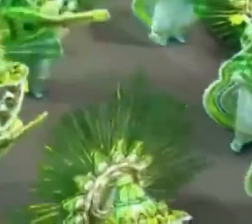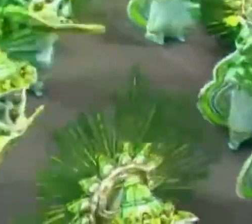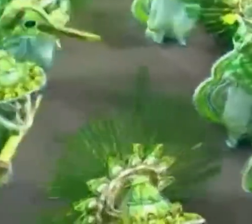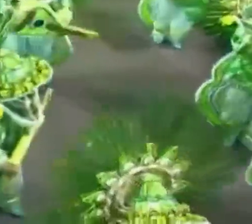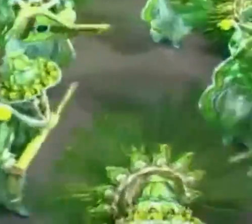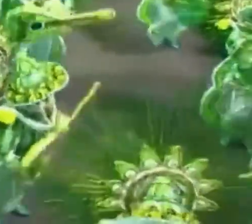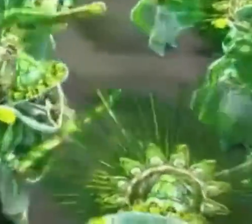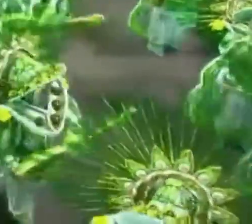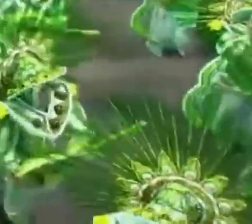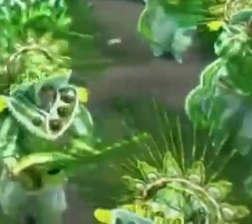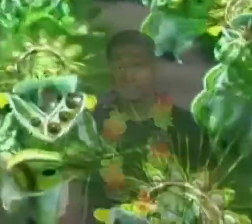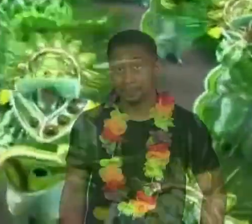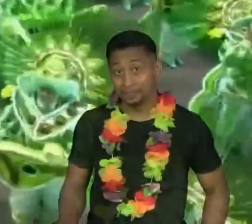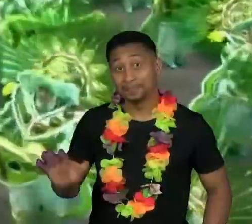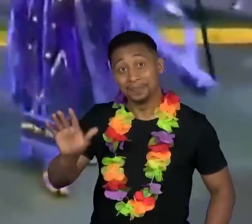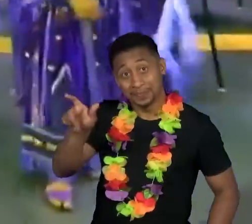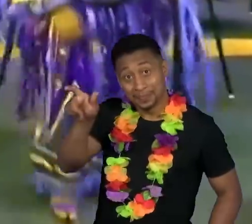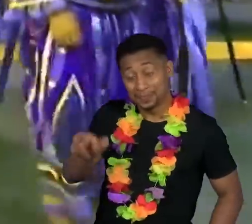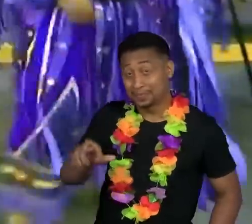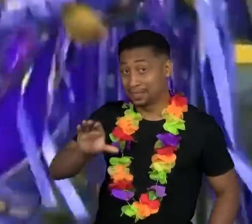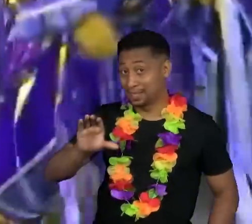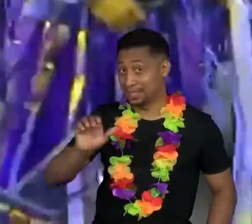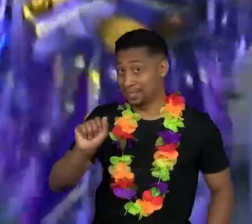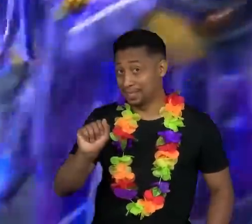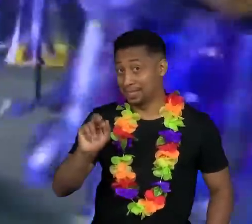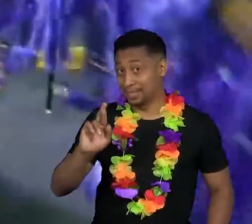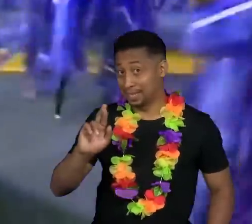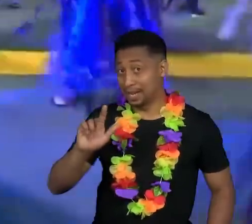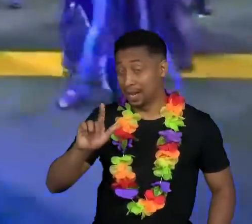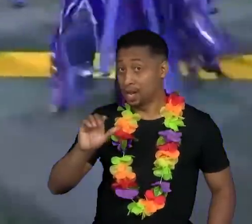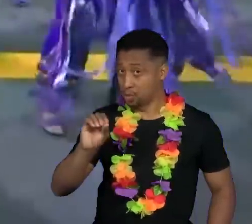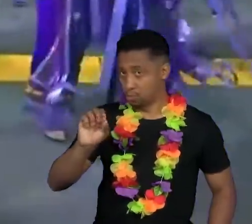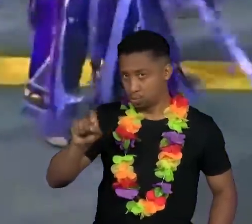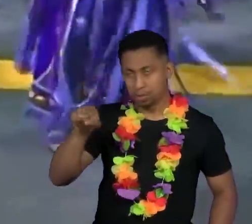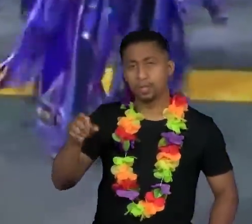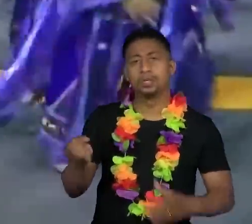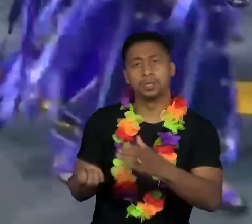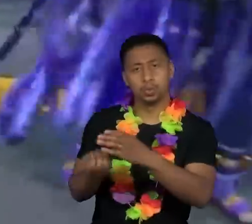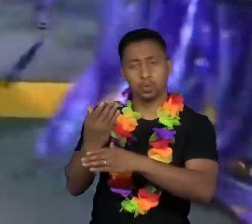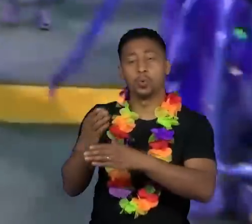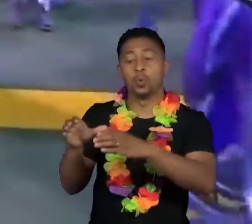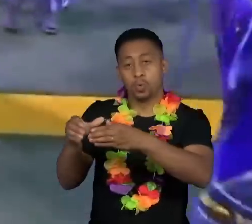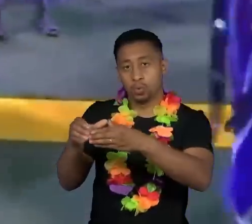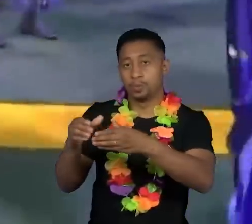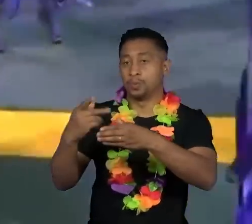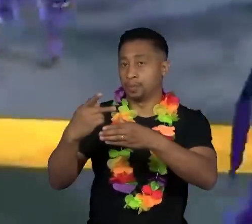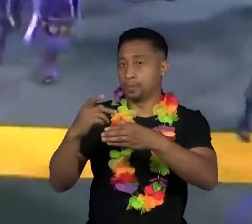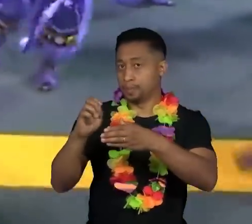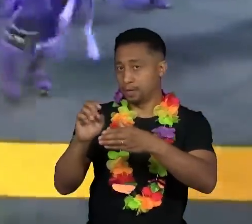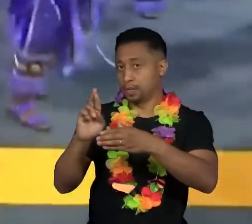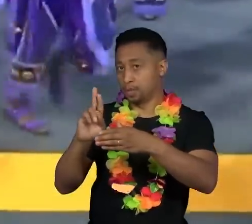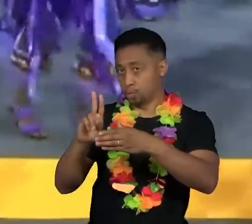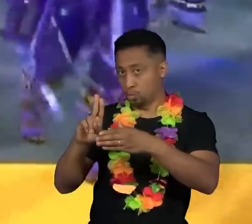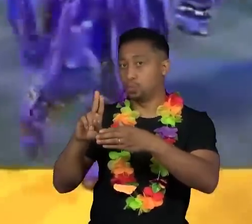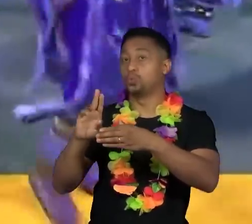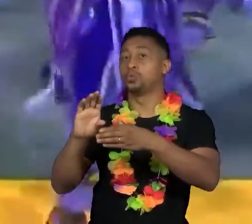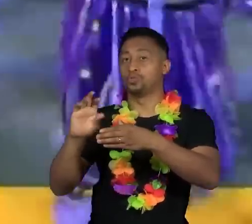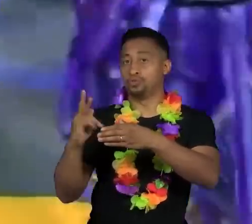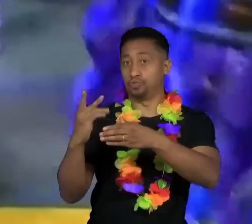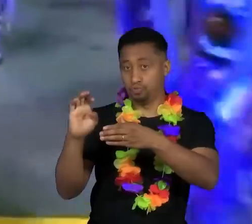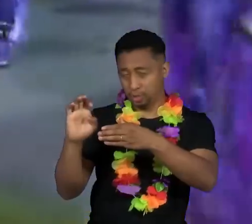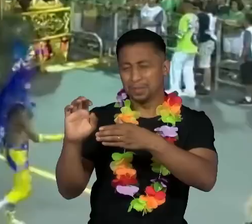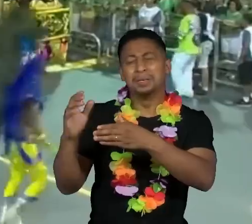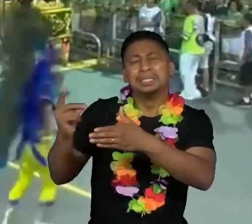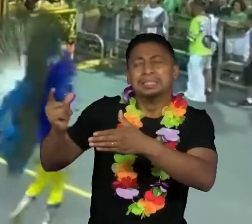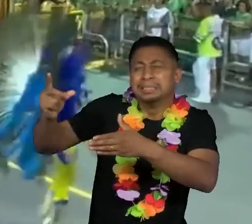O seu Carlão, ele funda a Escola de Samba Unidos do Peruche em 56, no momento em que as escolas de samba ainda estavam se formando em